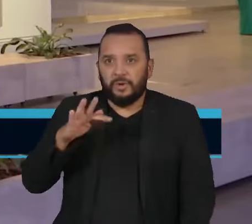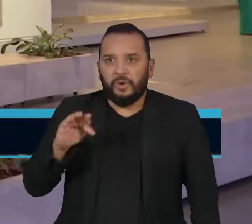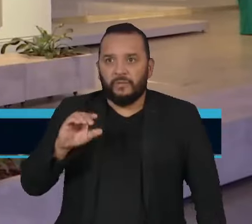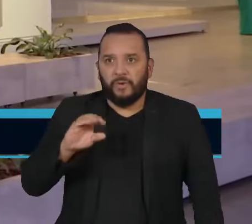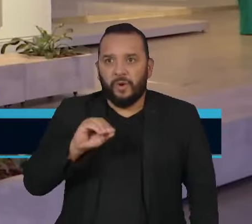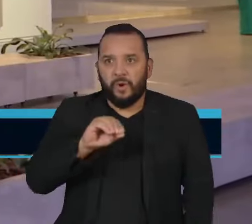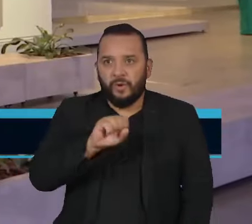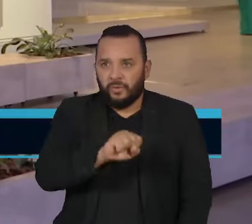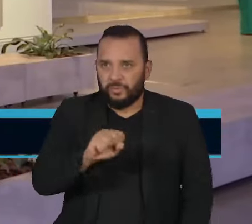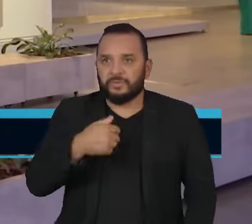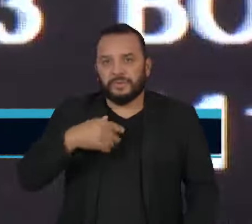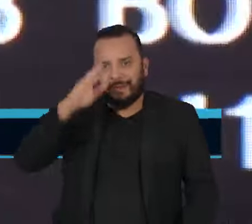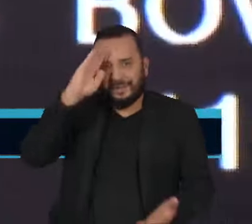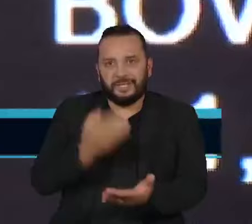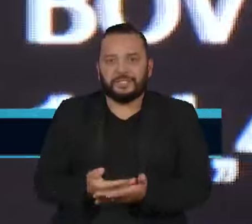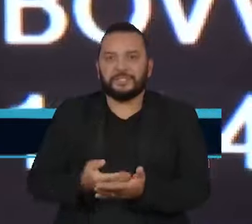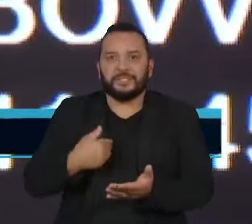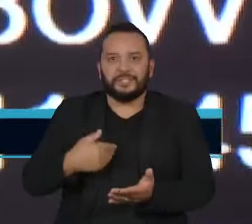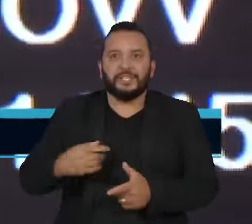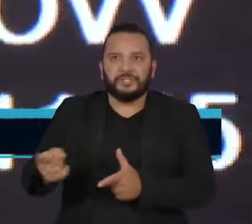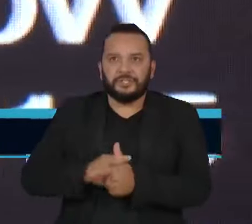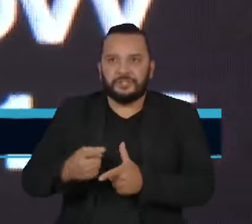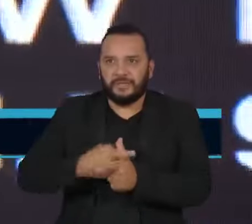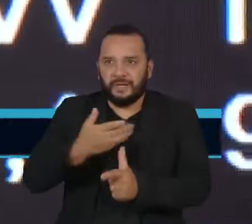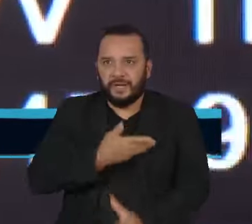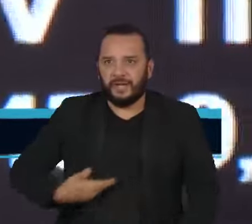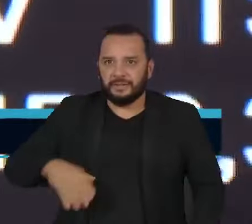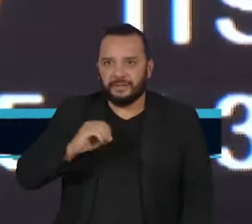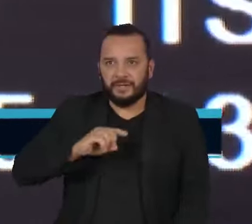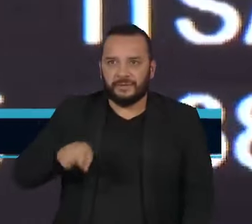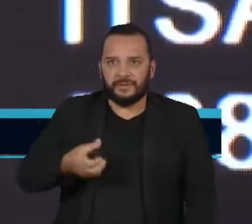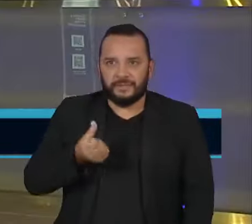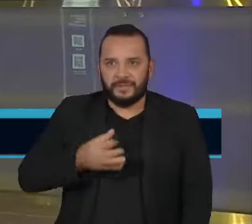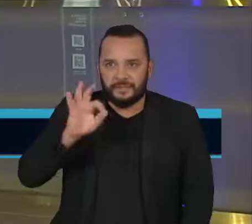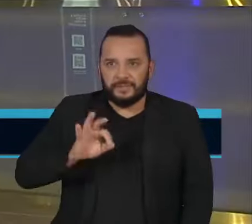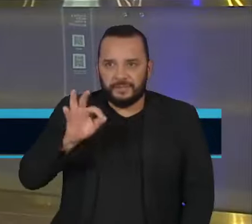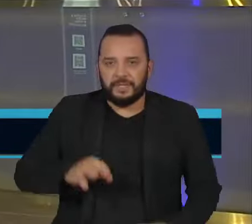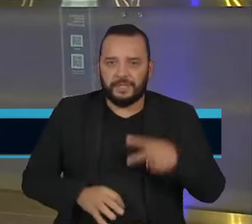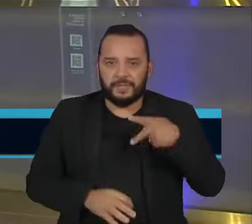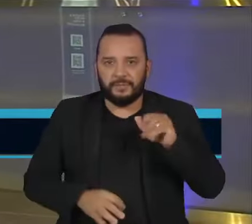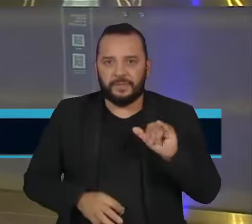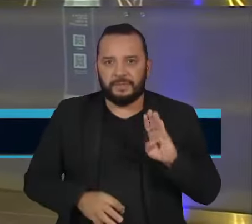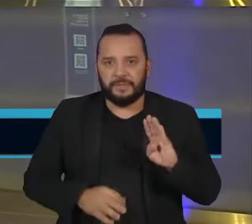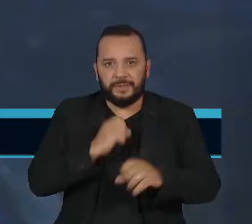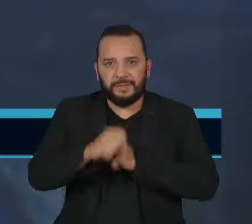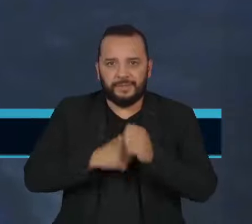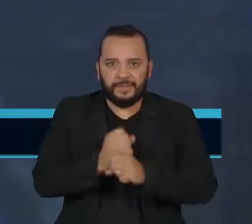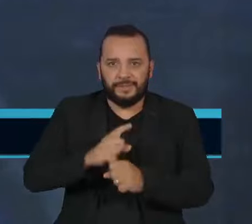mercado aposta num déficit público de 0,6% do PIB no final do ano que vem.